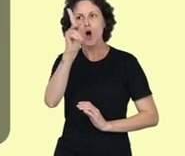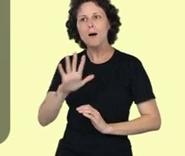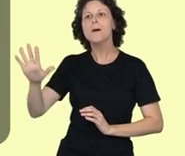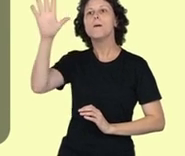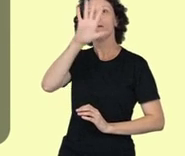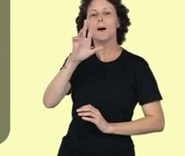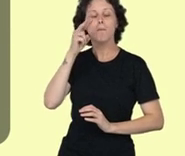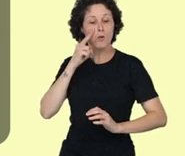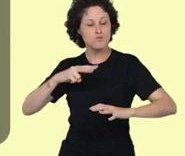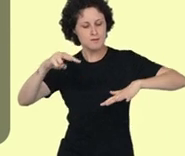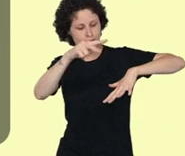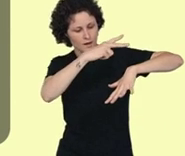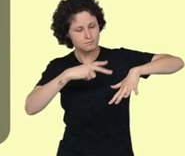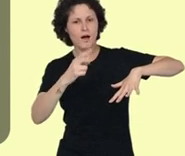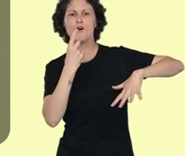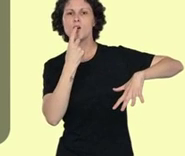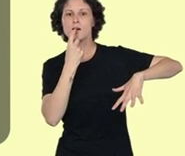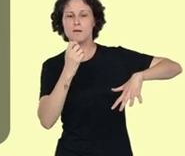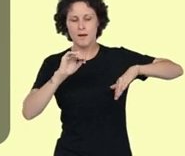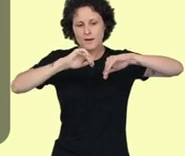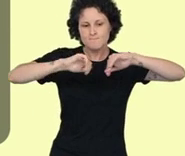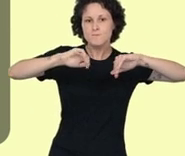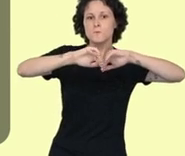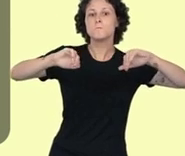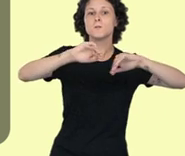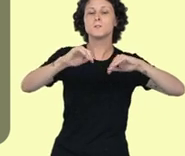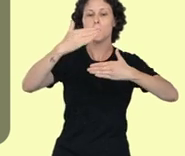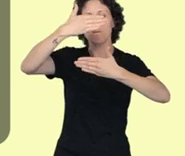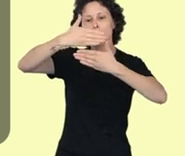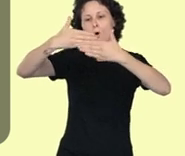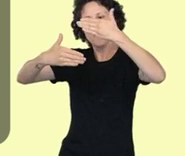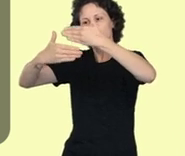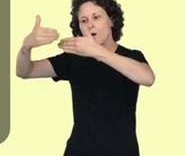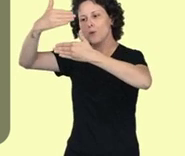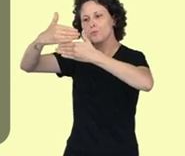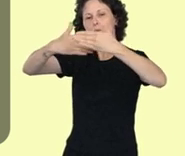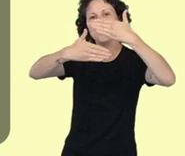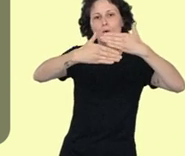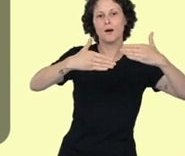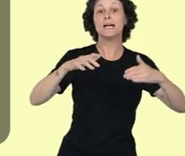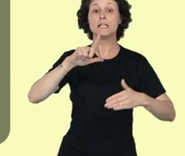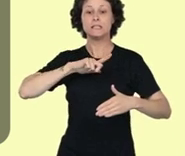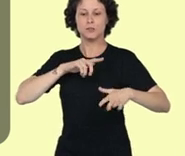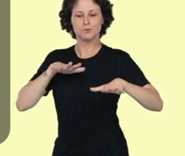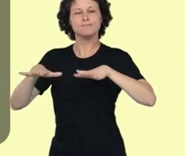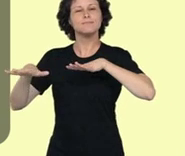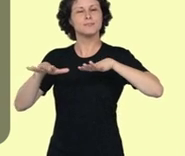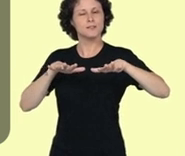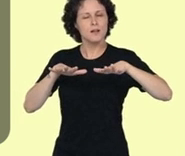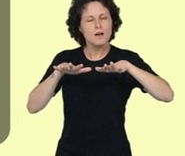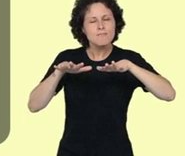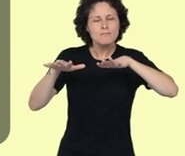Nesse mapa, podemos ver essas linhas que mostram os limites das placas tectônicas. Elas estão sempre se movimentando,